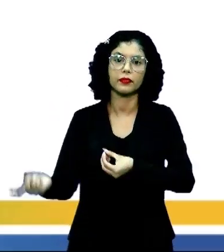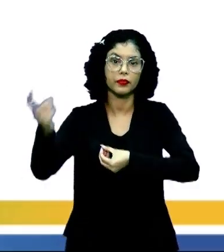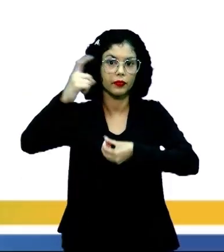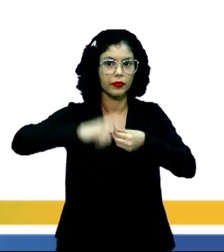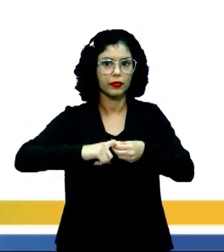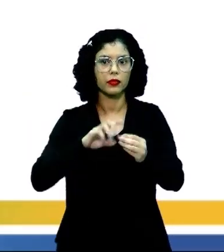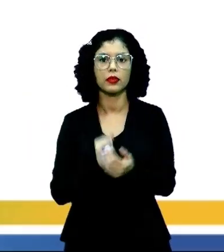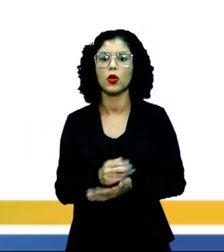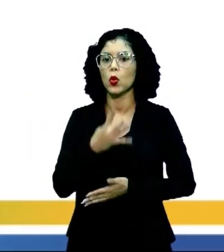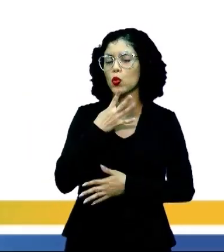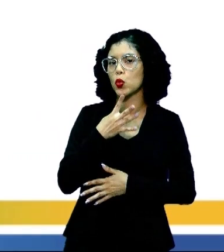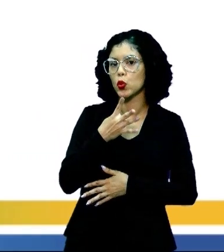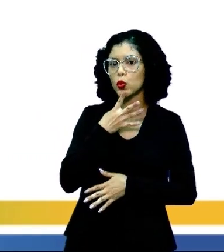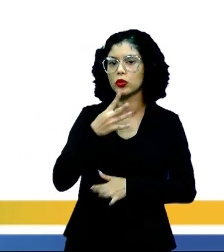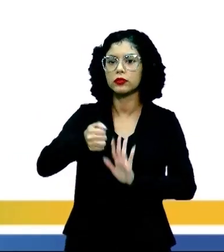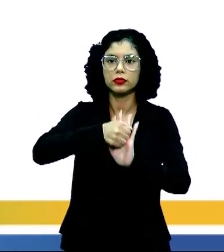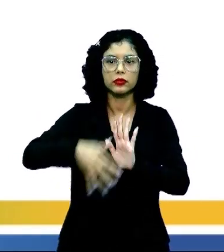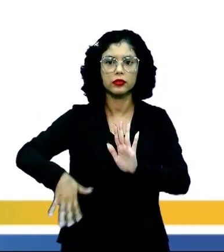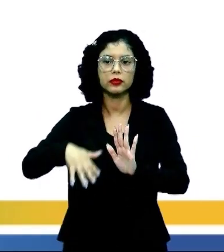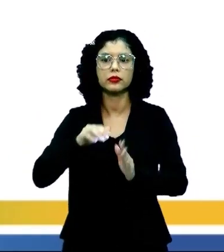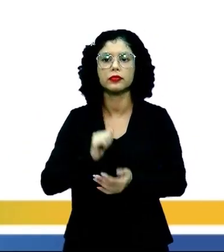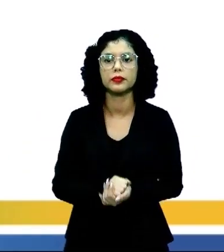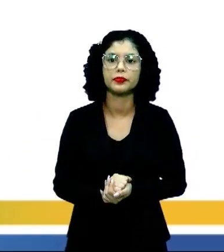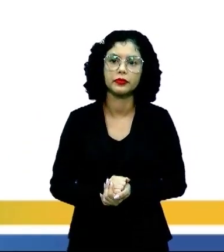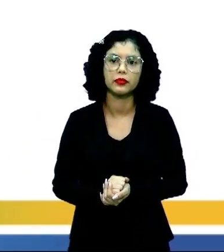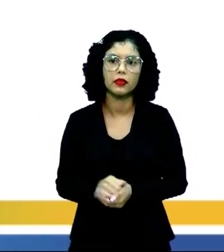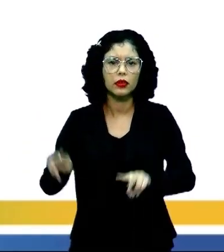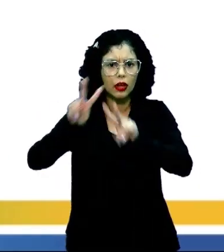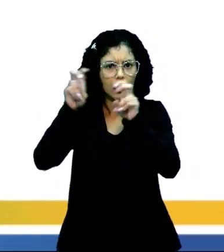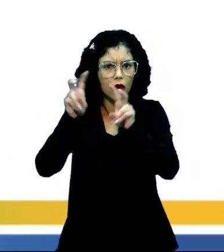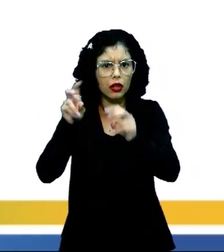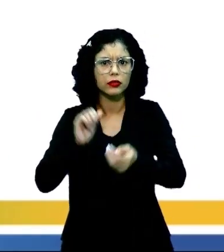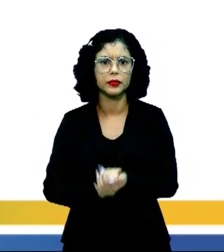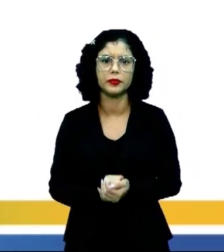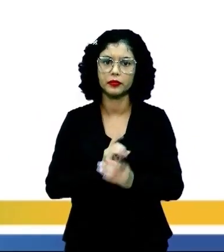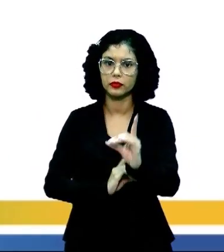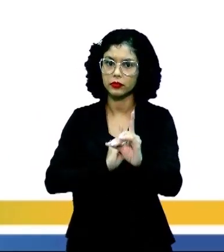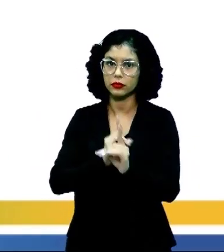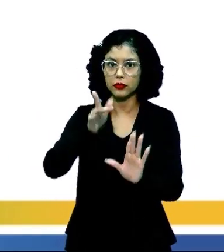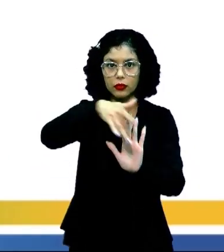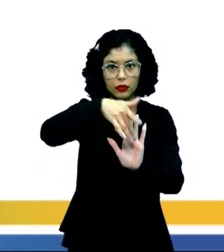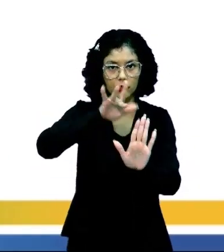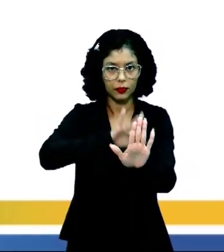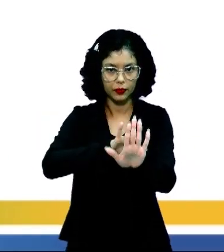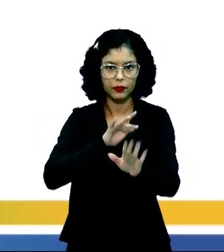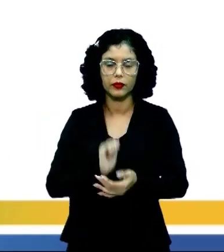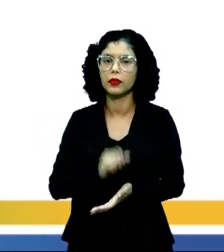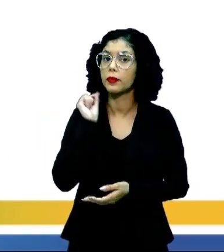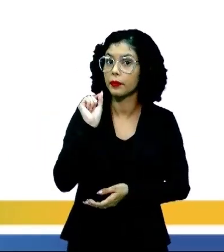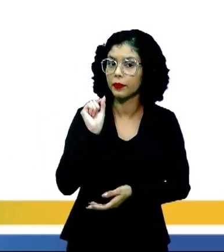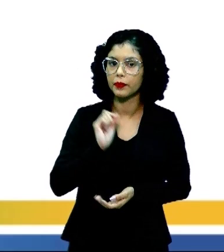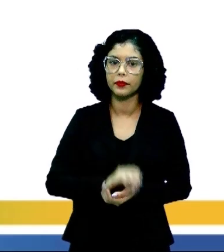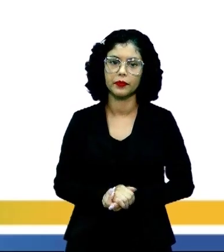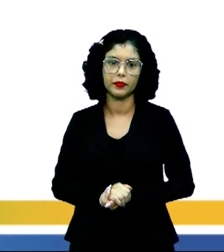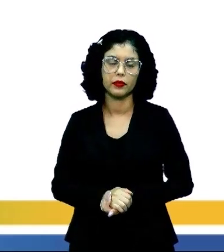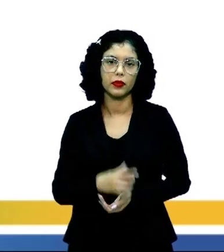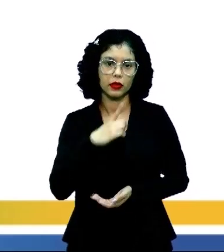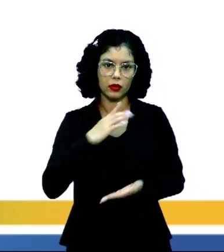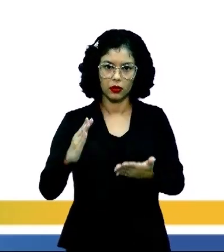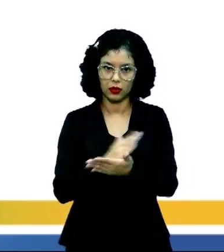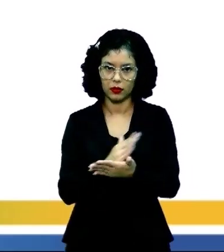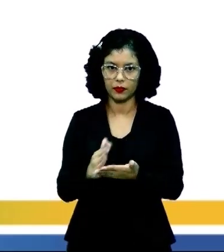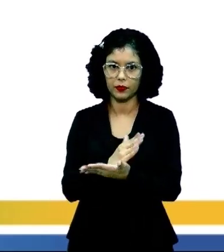linguagem, remetendo-nos a essa conhecida figura. O trecho em que se identifica a metáfora é... Aí nós temos